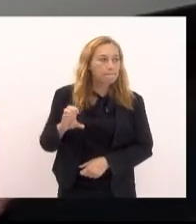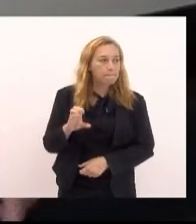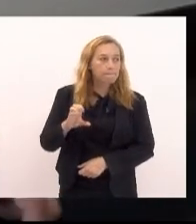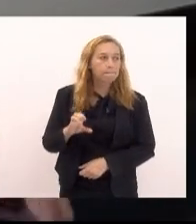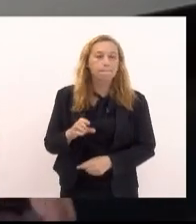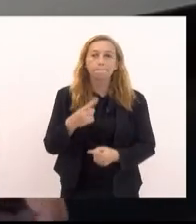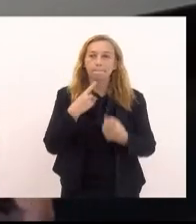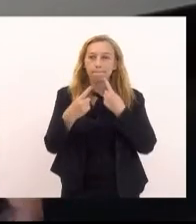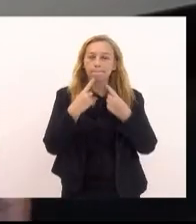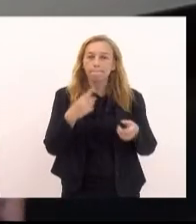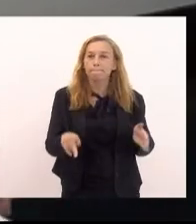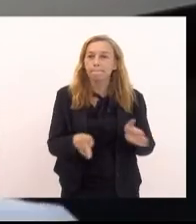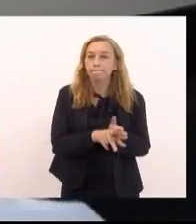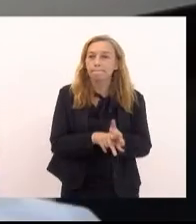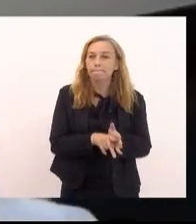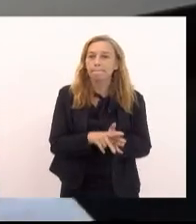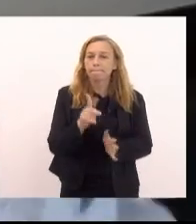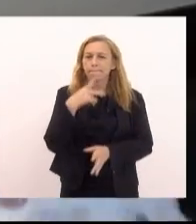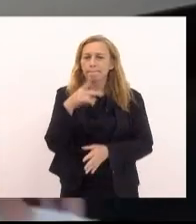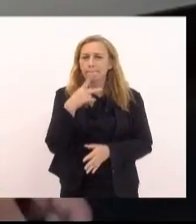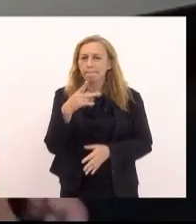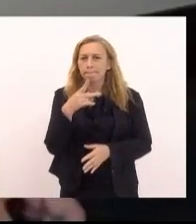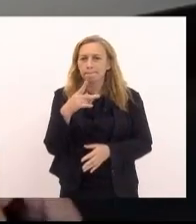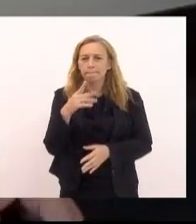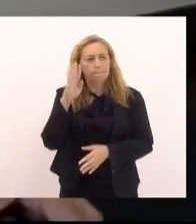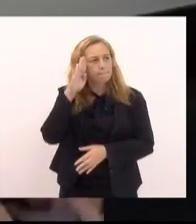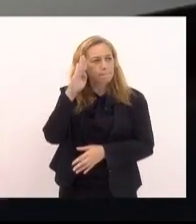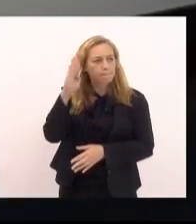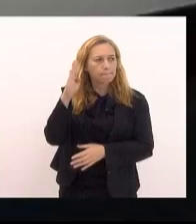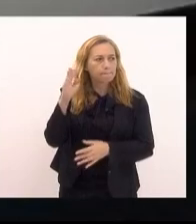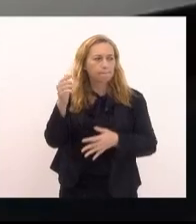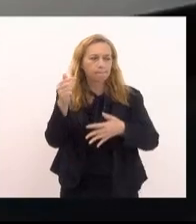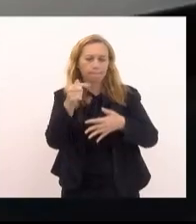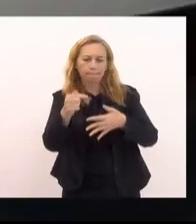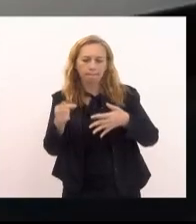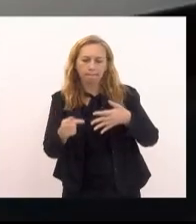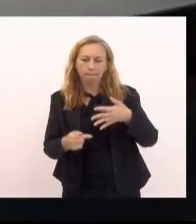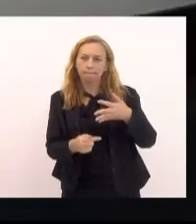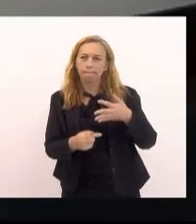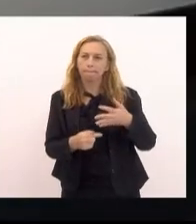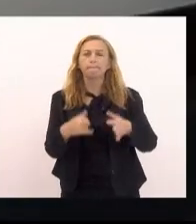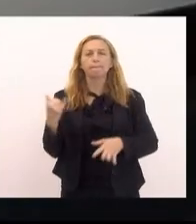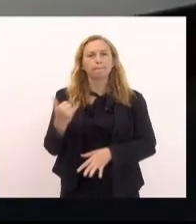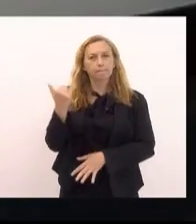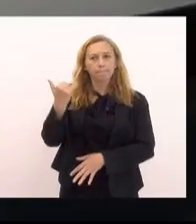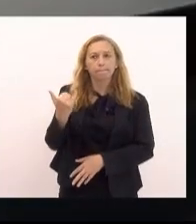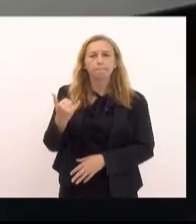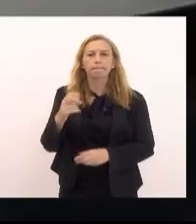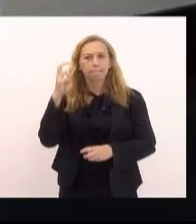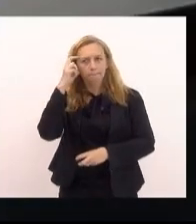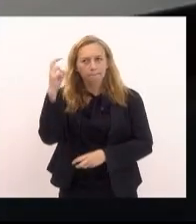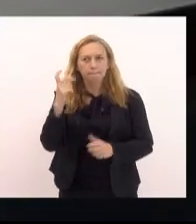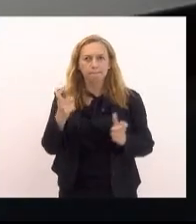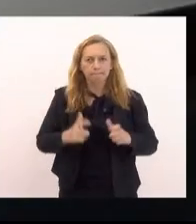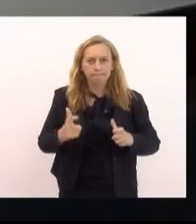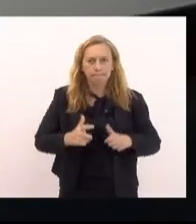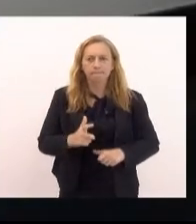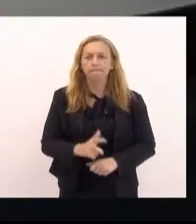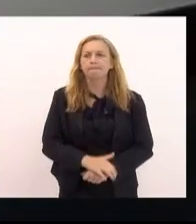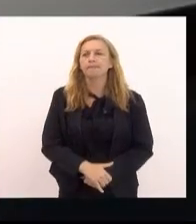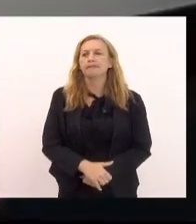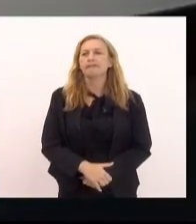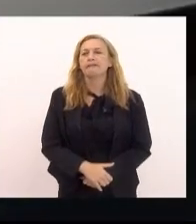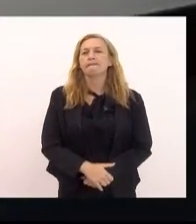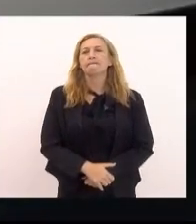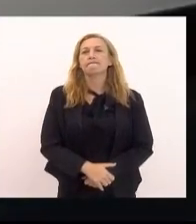quando debatemos o projeto, trouxe elementos muito nítidos da importância simbólica, cultural, daquele espaço,